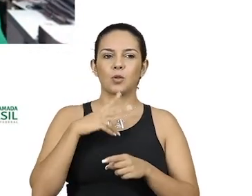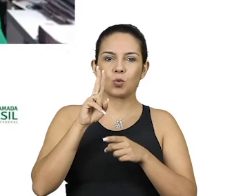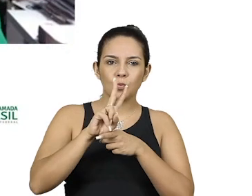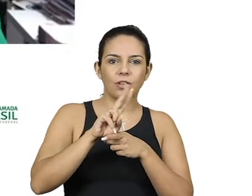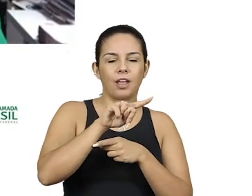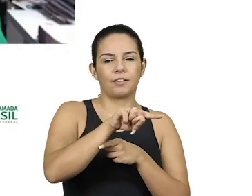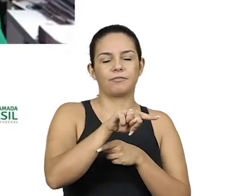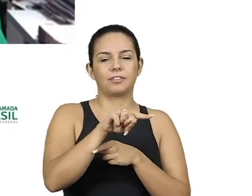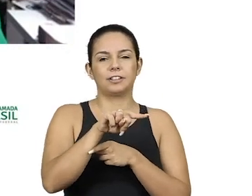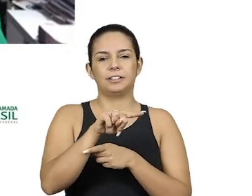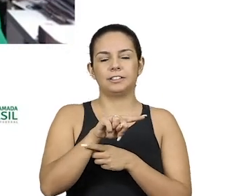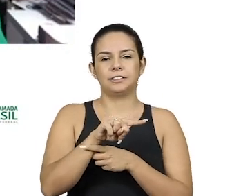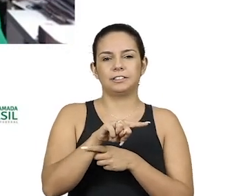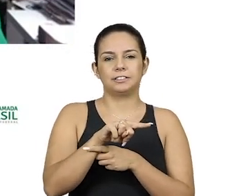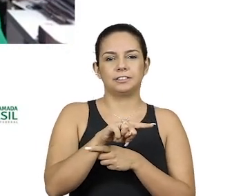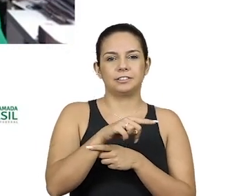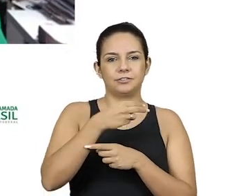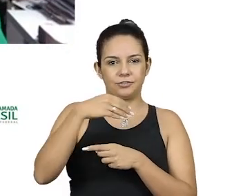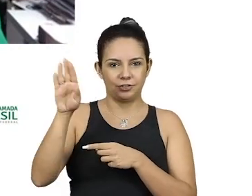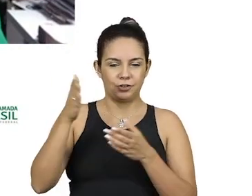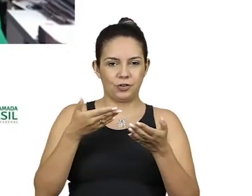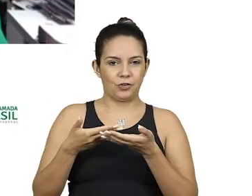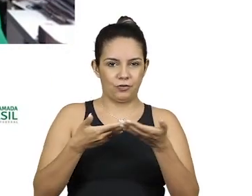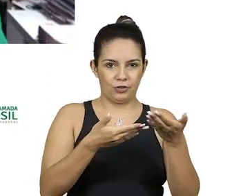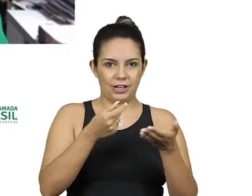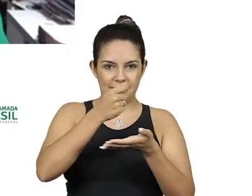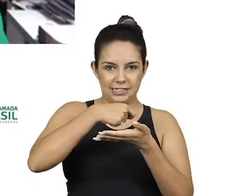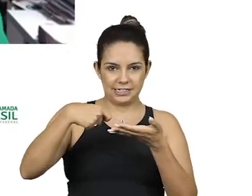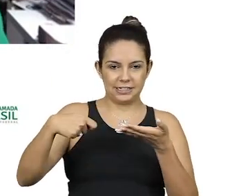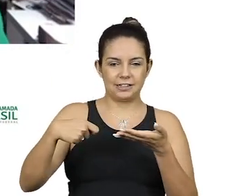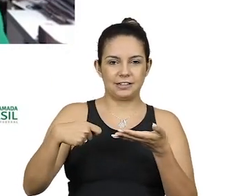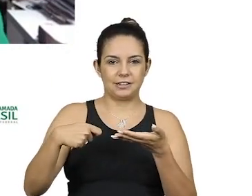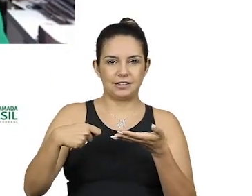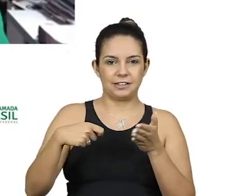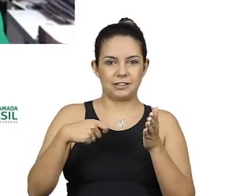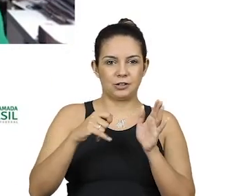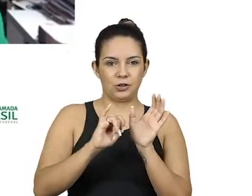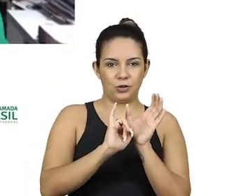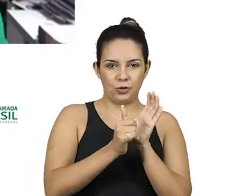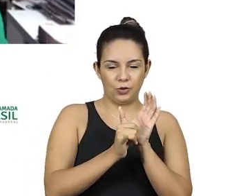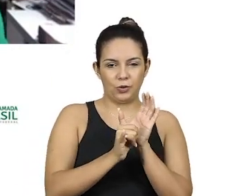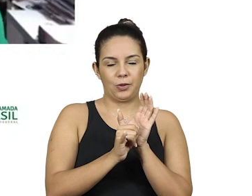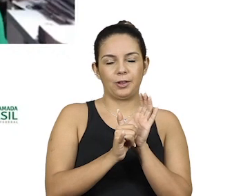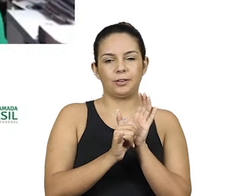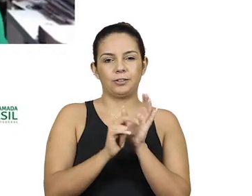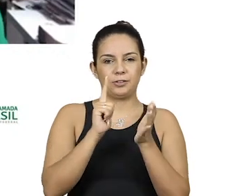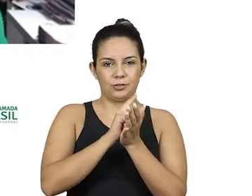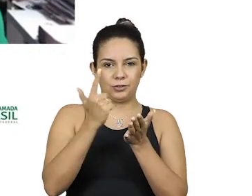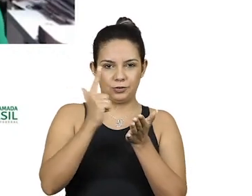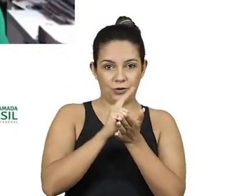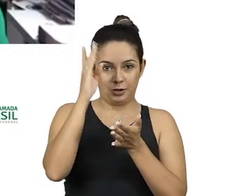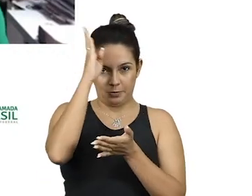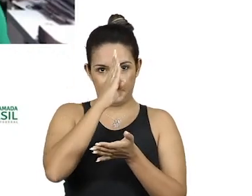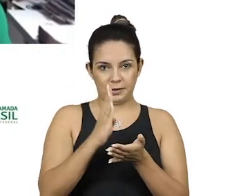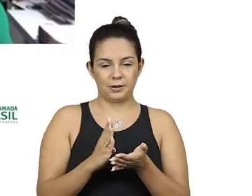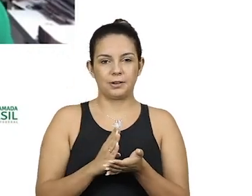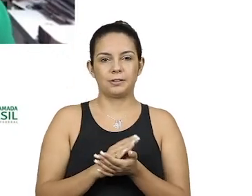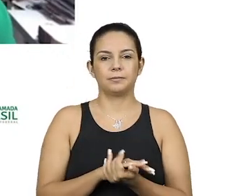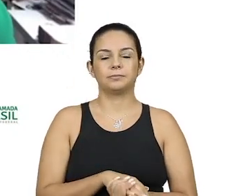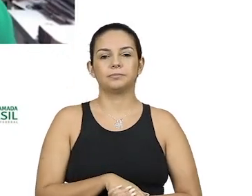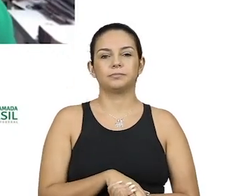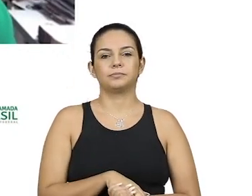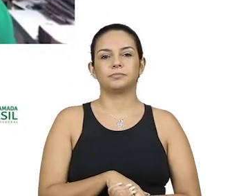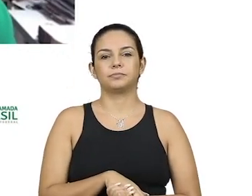dela quando ela foi convidada a escrever as crônicas do Jornal do Brasil, do Caderno